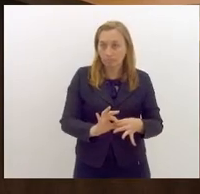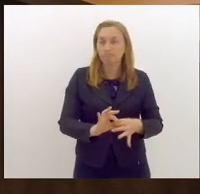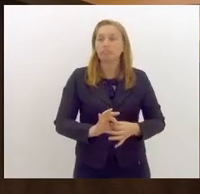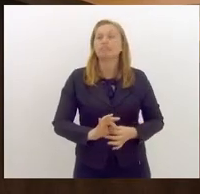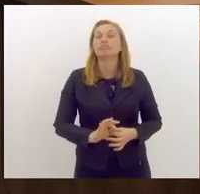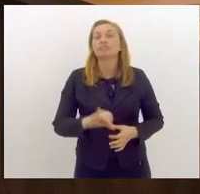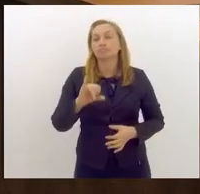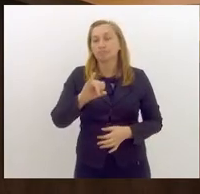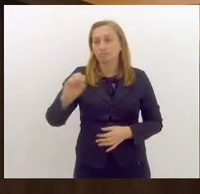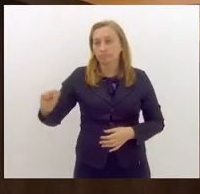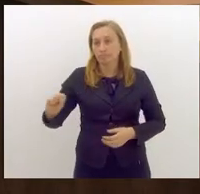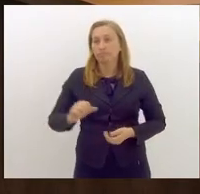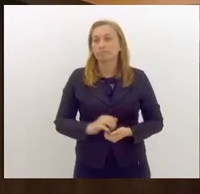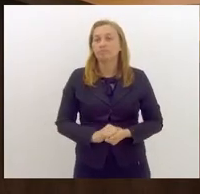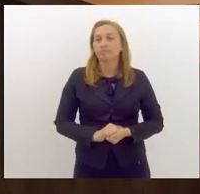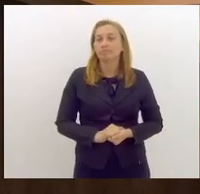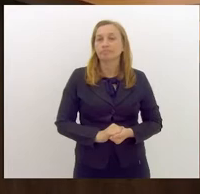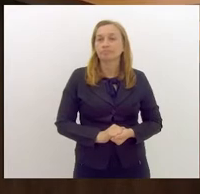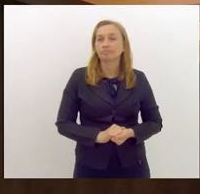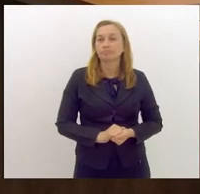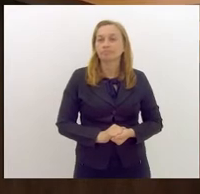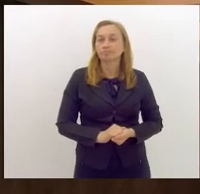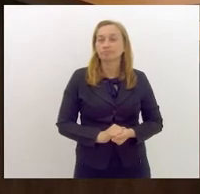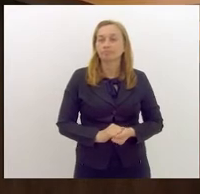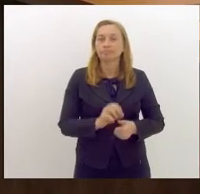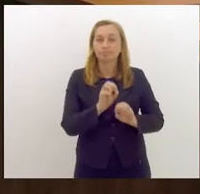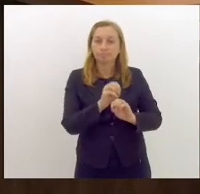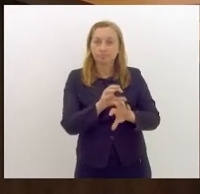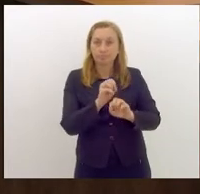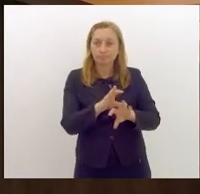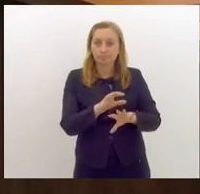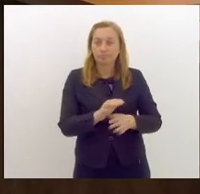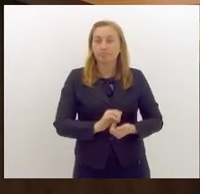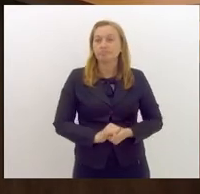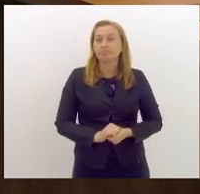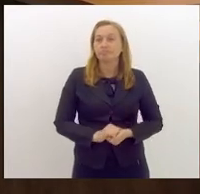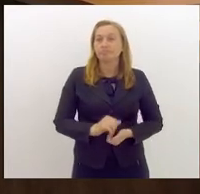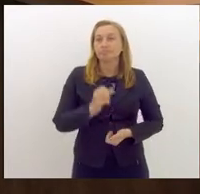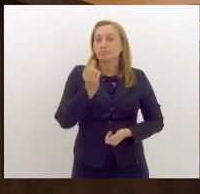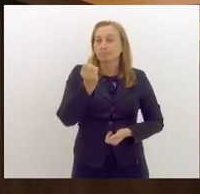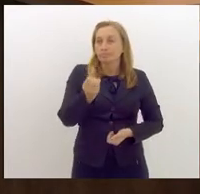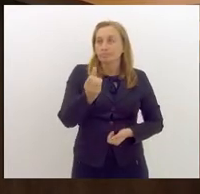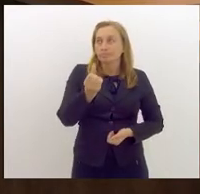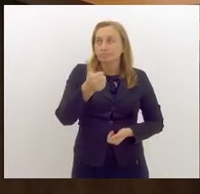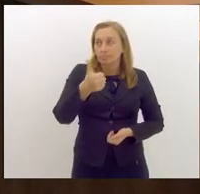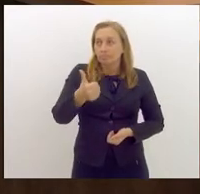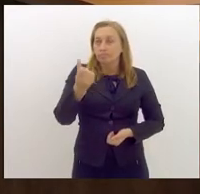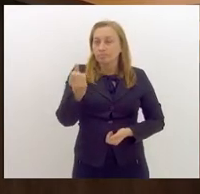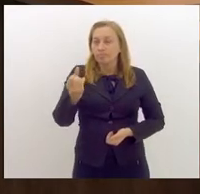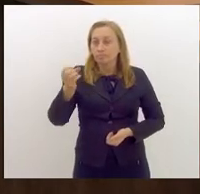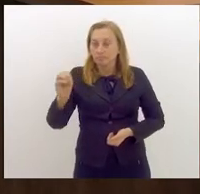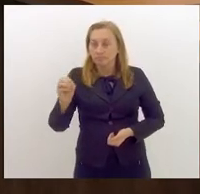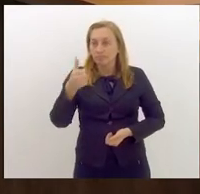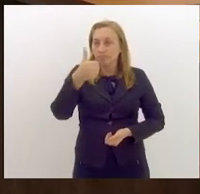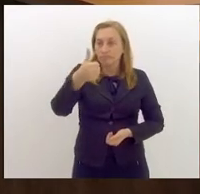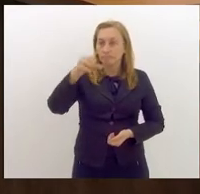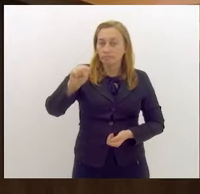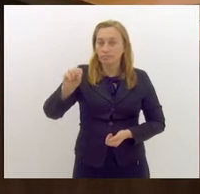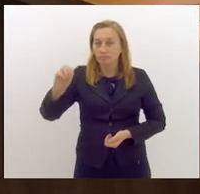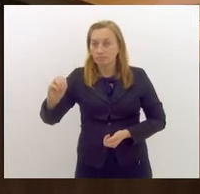repasse dos ICMS por conta da educação seria o redor de 160 180 milhões de reais